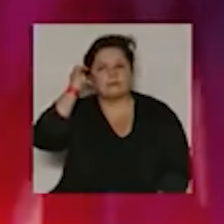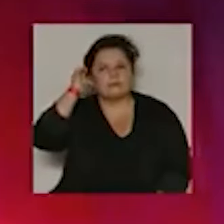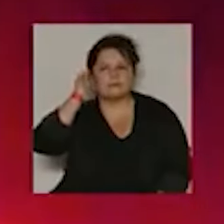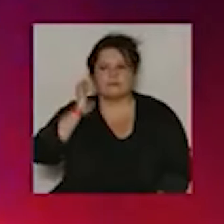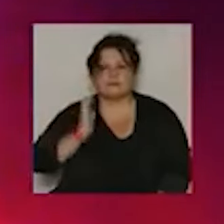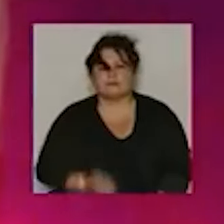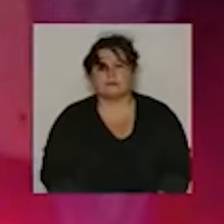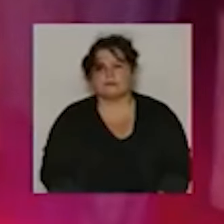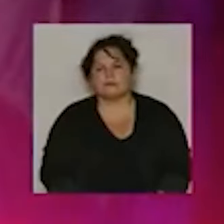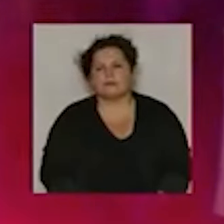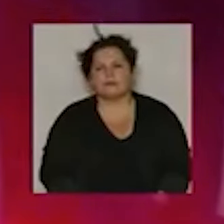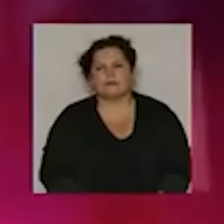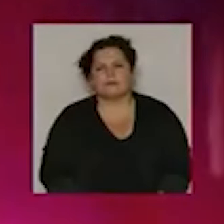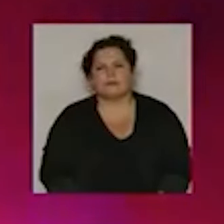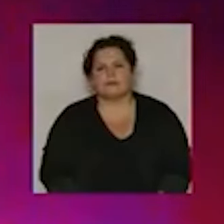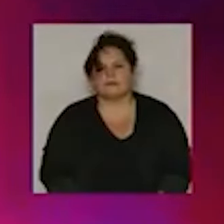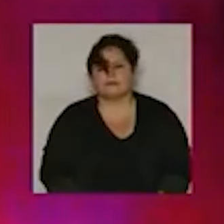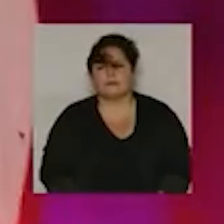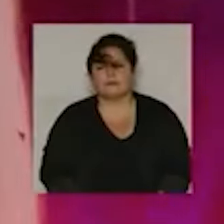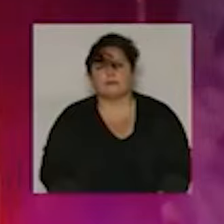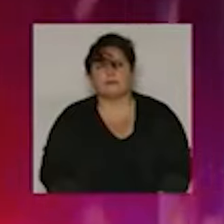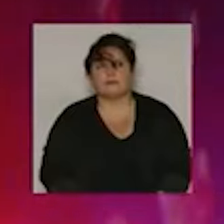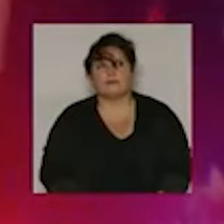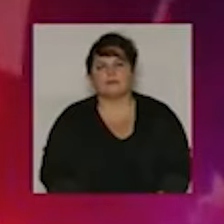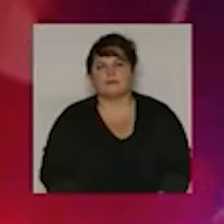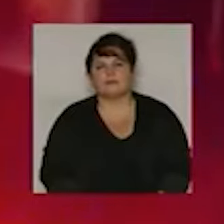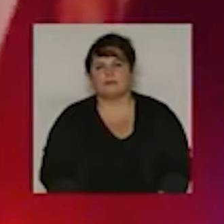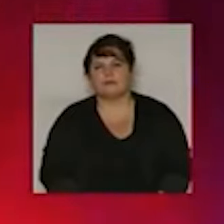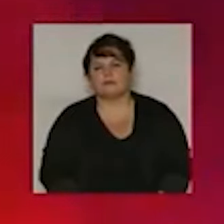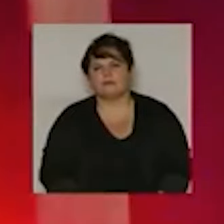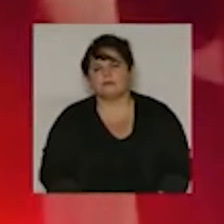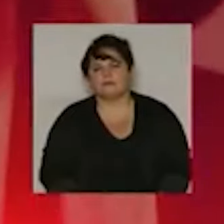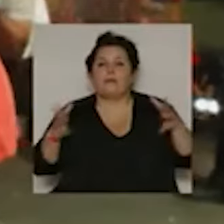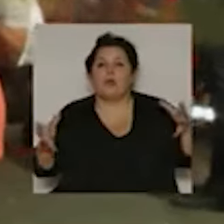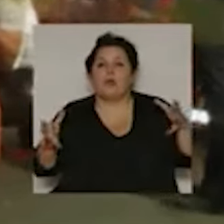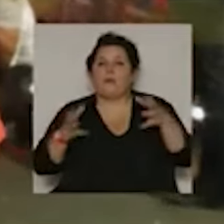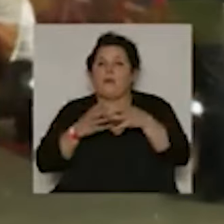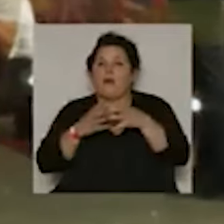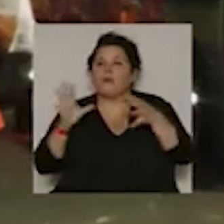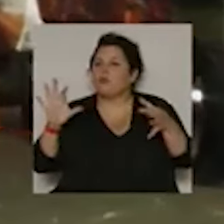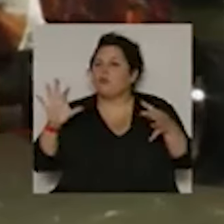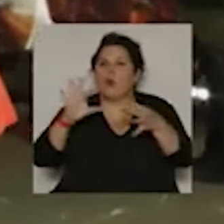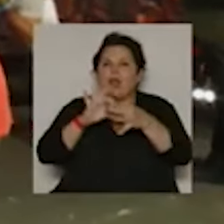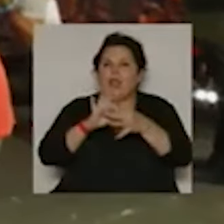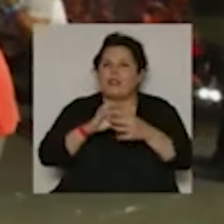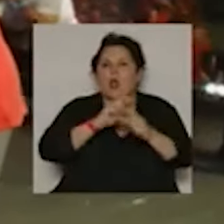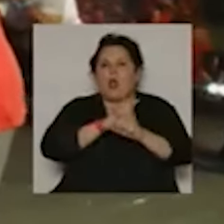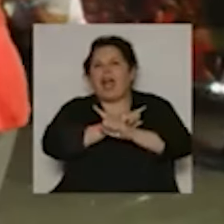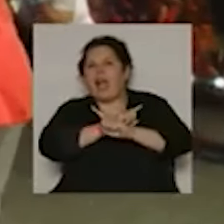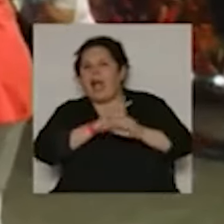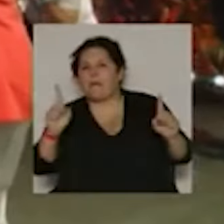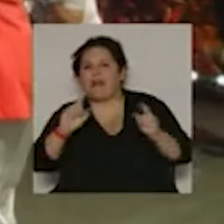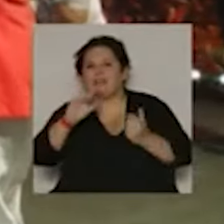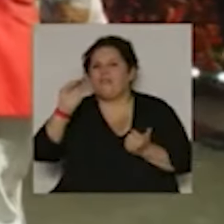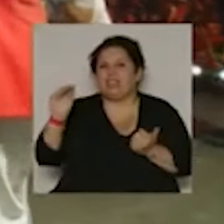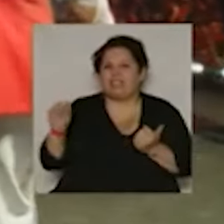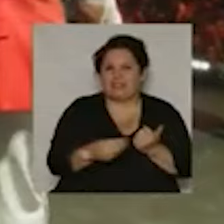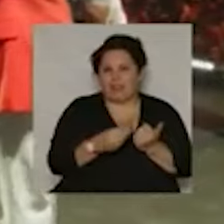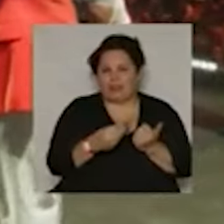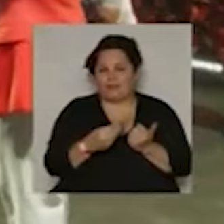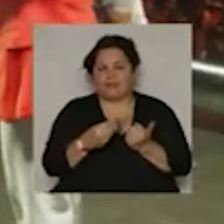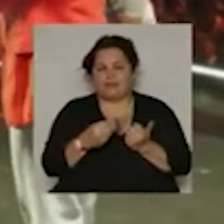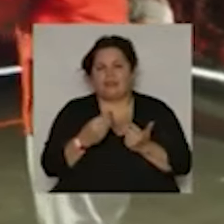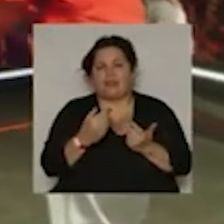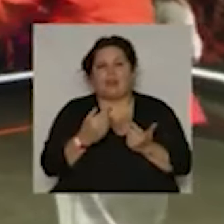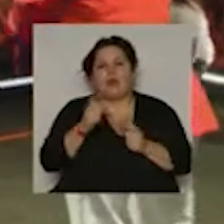o esquerdista e amando orse da oposição frente Ampla será o próximo presidente do Uruguai o pupilo do ex-presidente